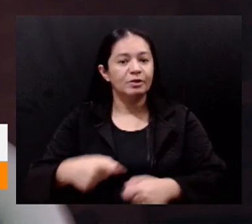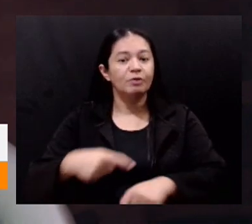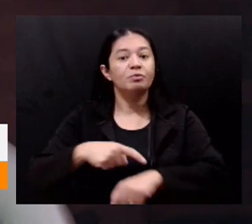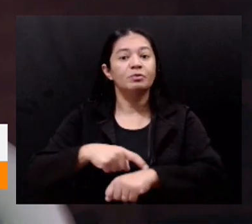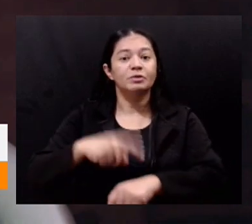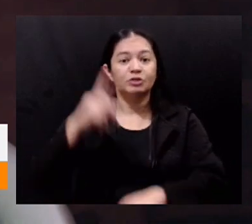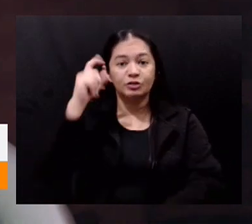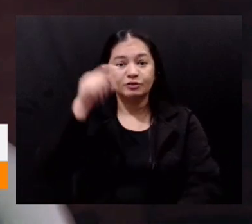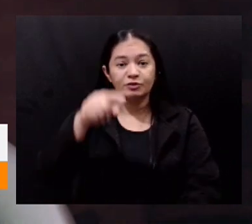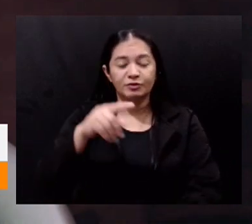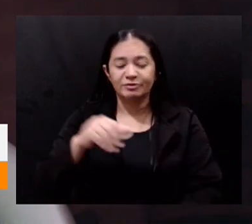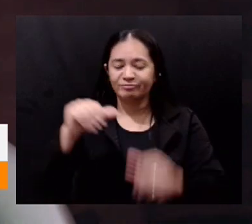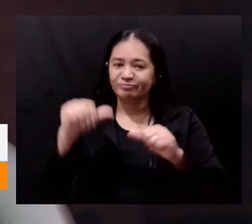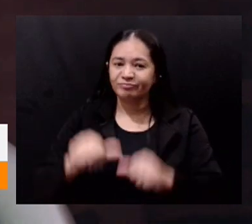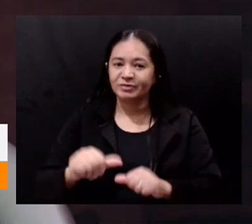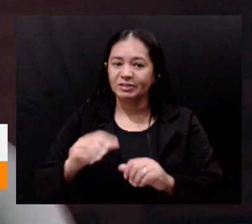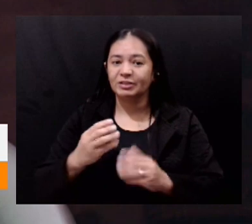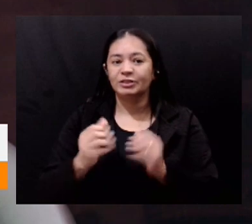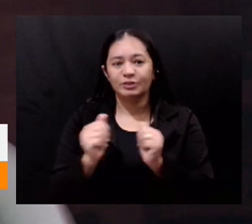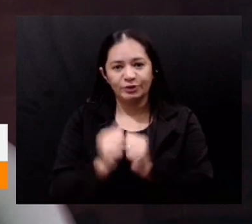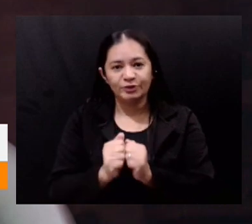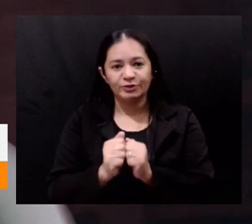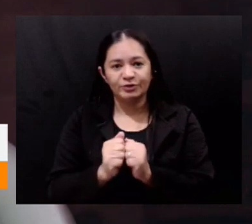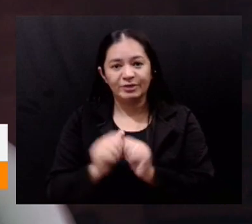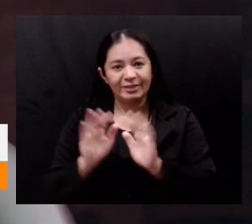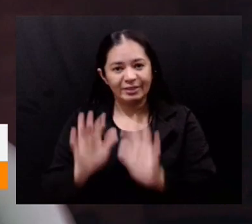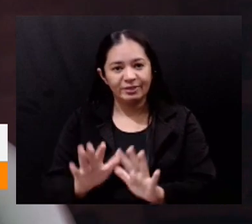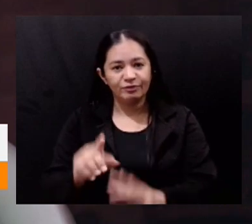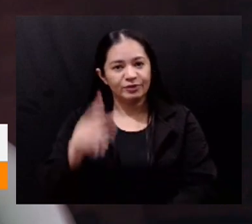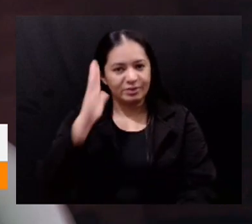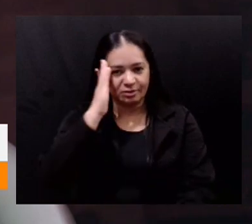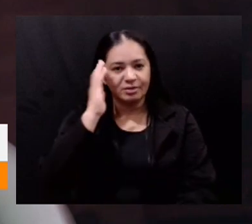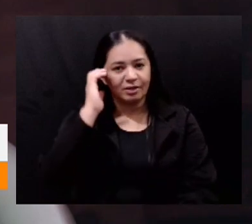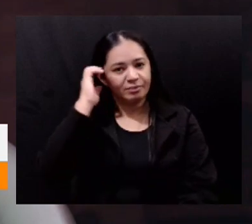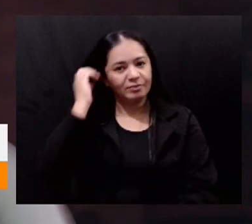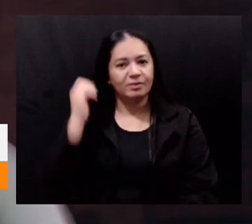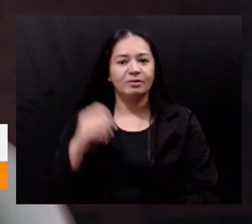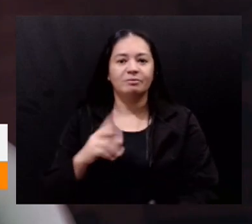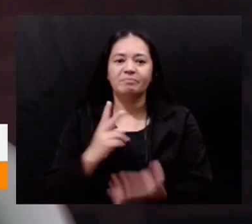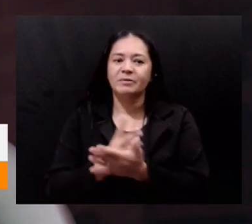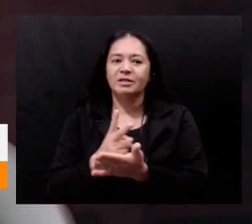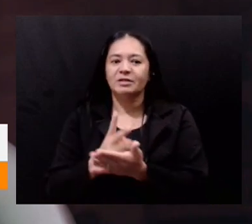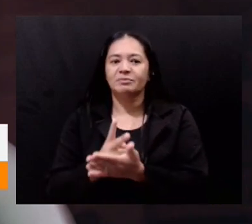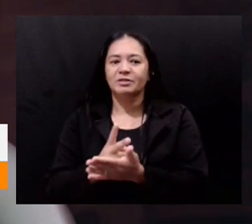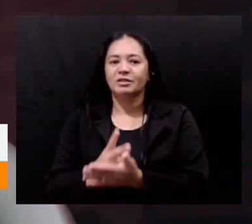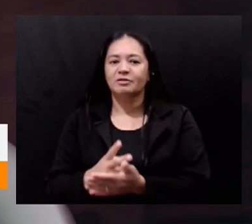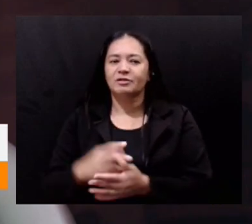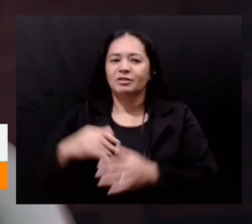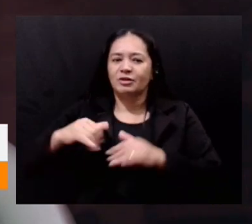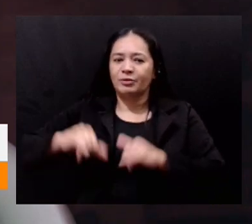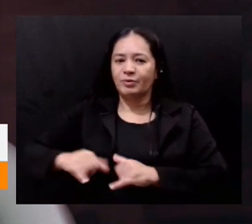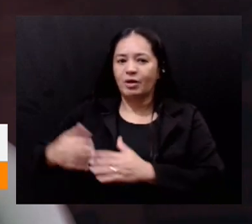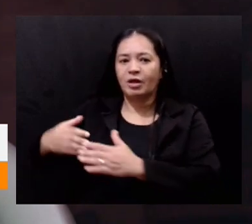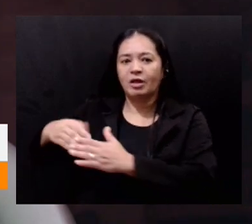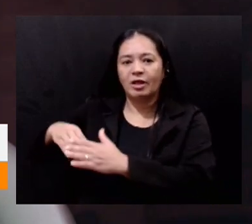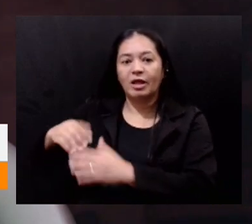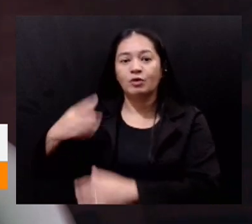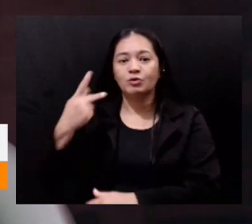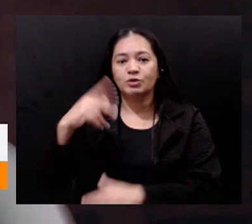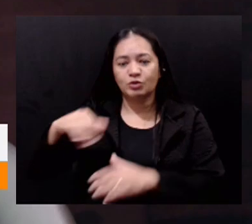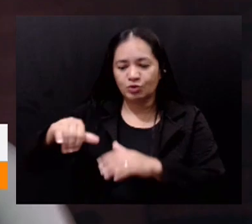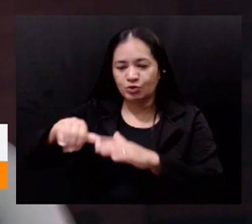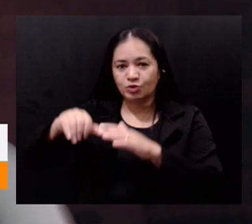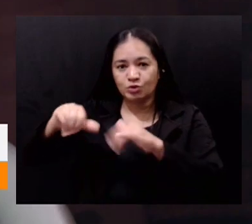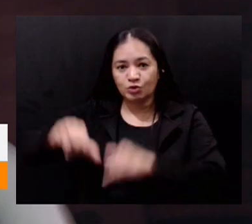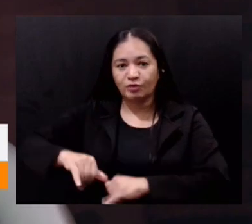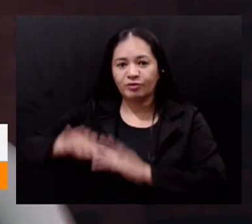estar lá. Você sabe que a pessoa vai estar lá, mesmo que você coloca sua dorzinha no bolso e vai acolher seu amigo. Isso tem que ser uma